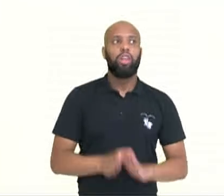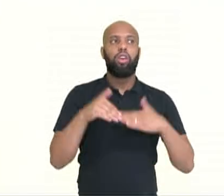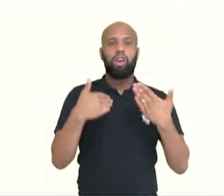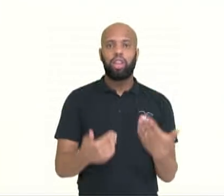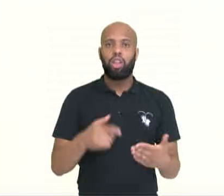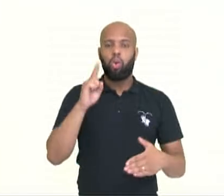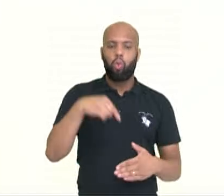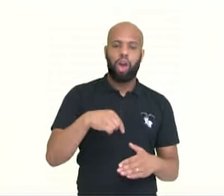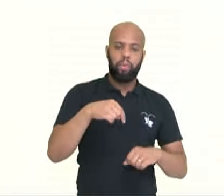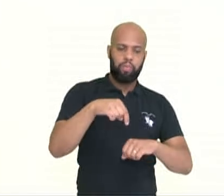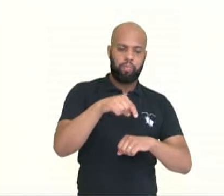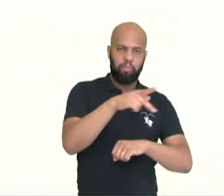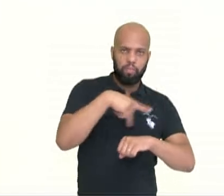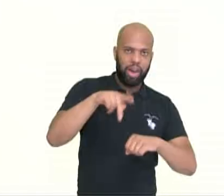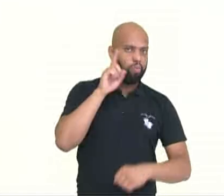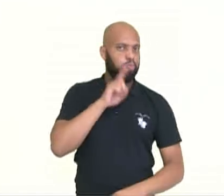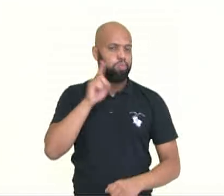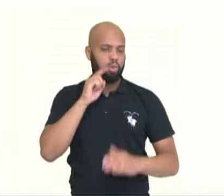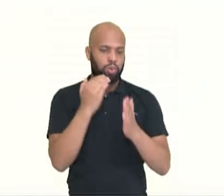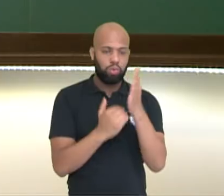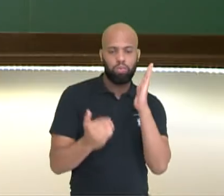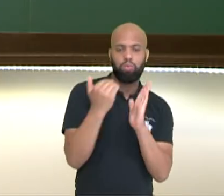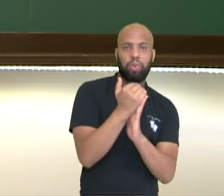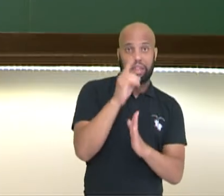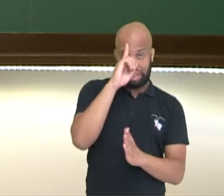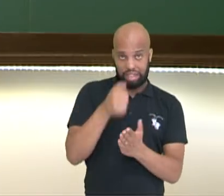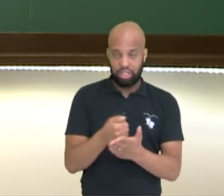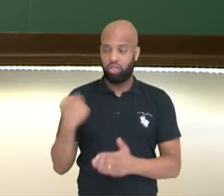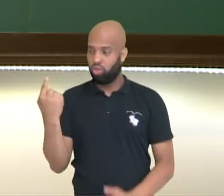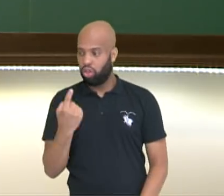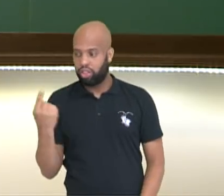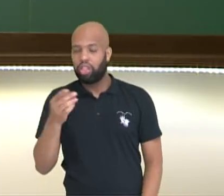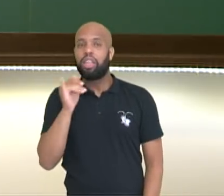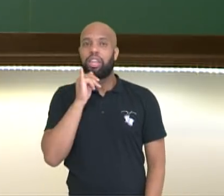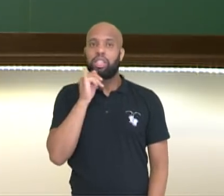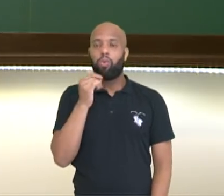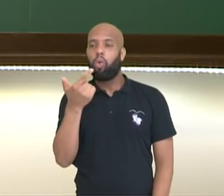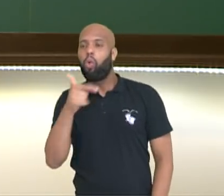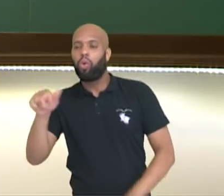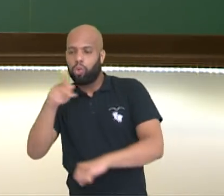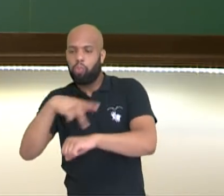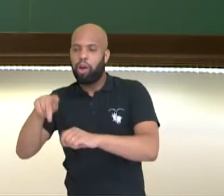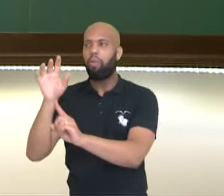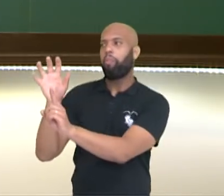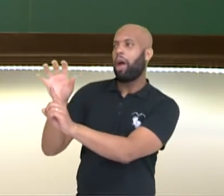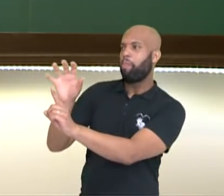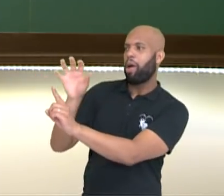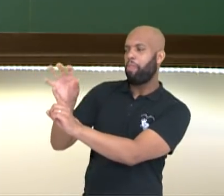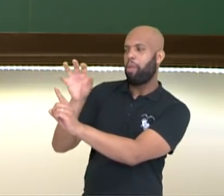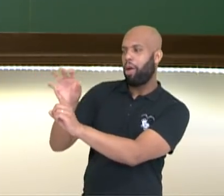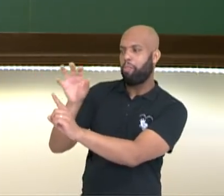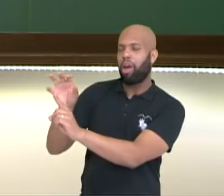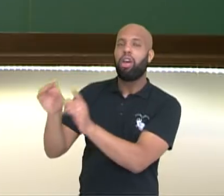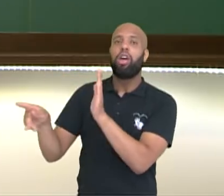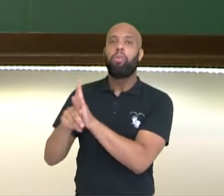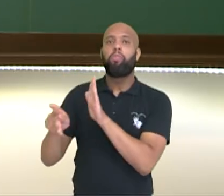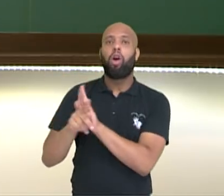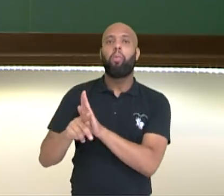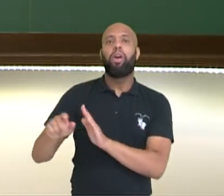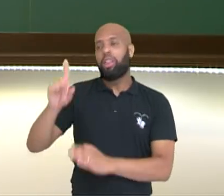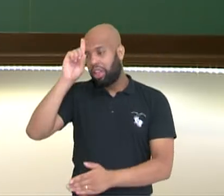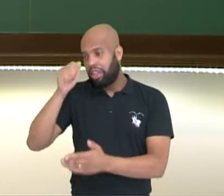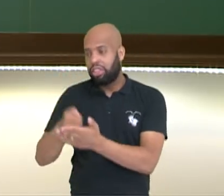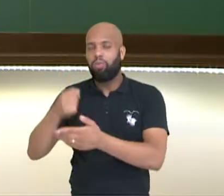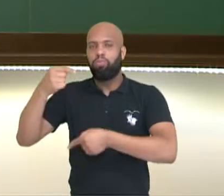da soberania dos Estados Unidos, quer dizer que outros países não têm a capacidade de influenciar nas tomadas de